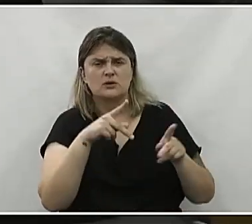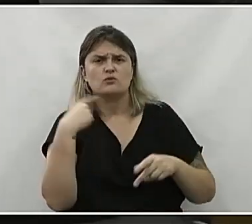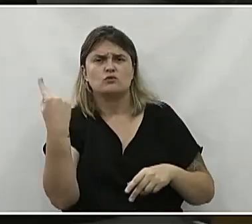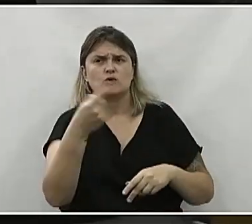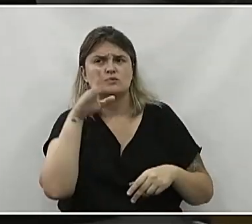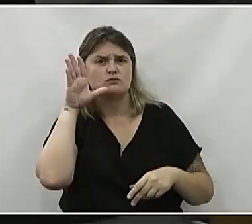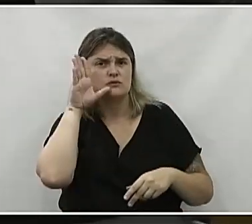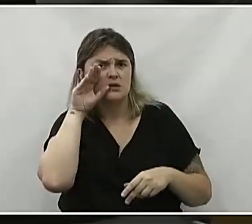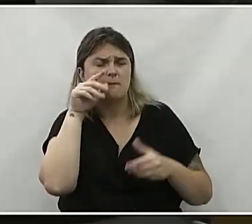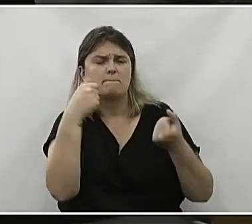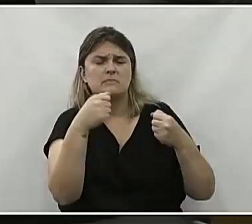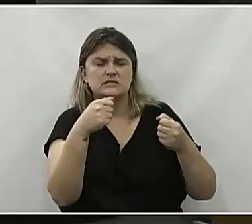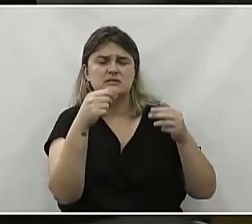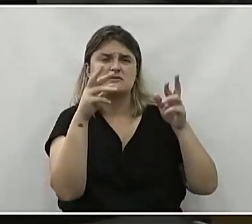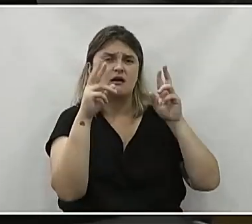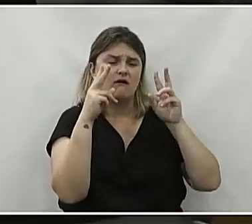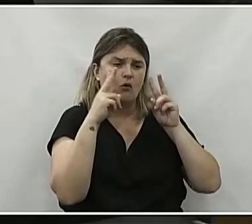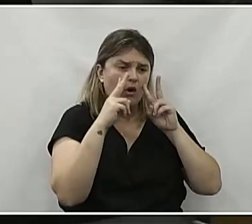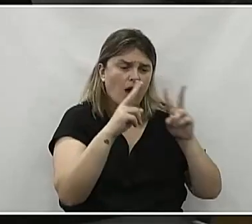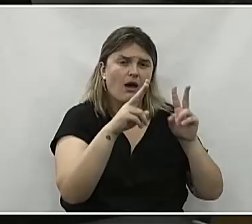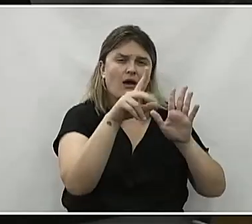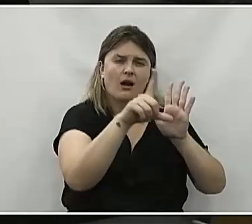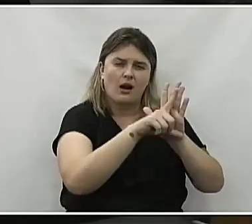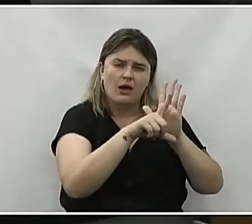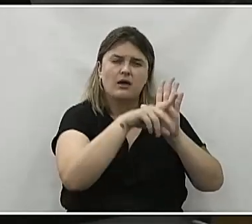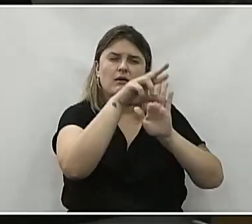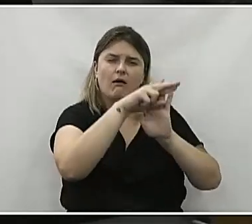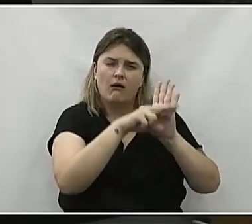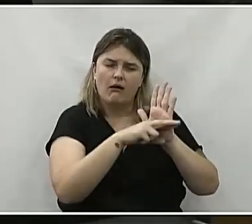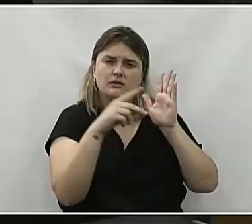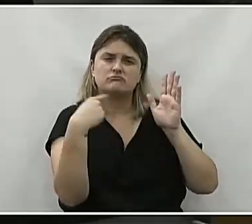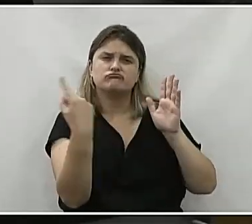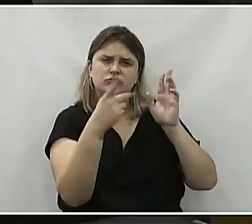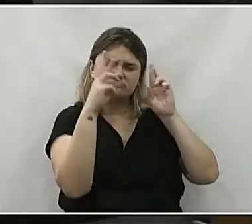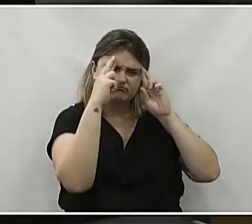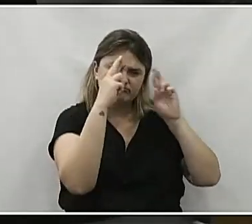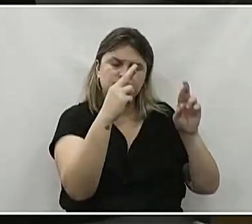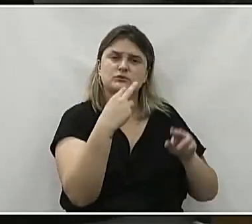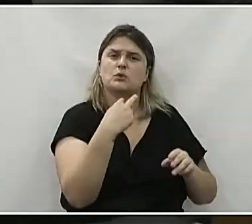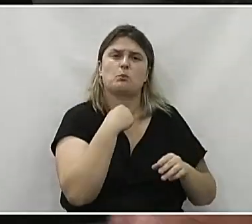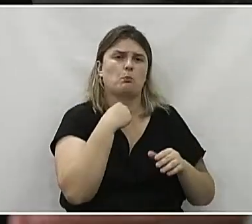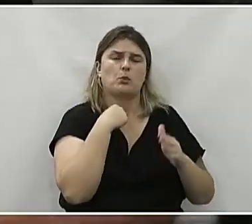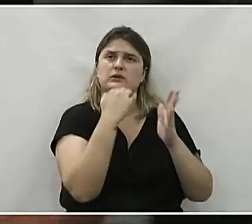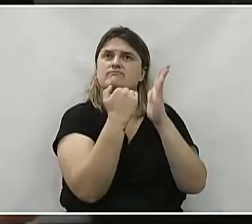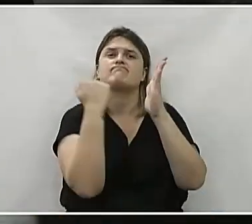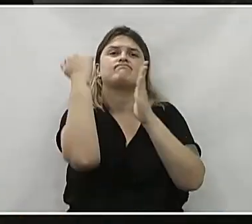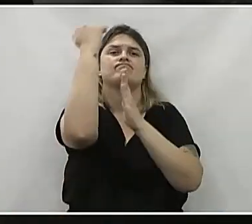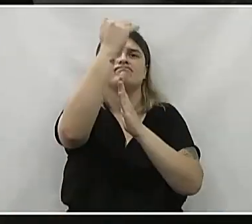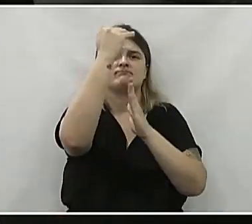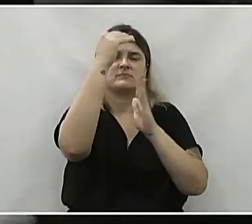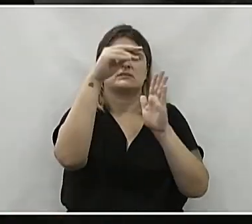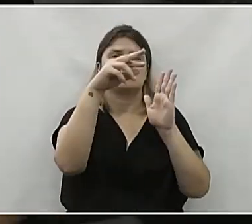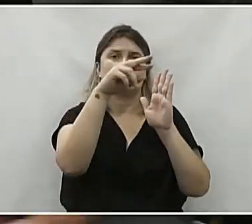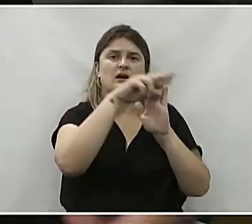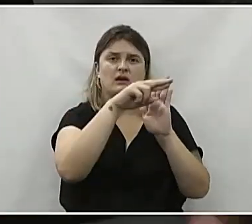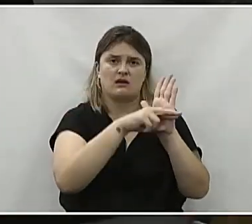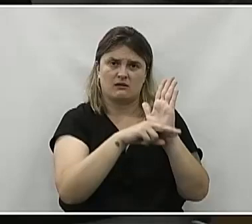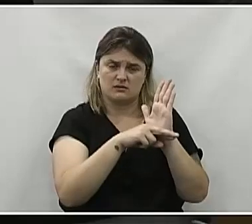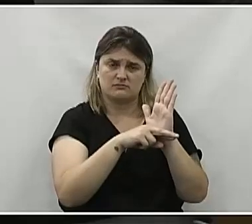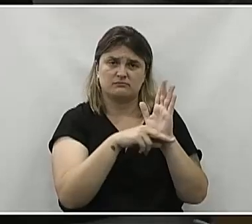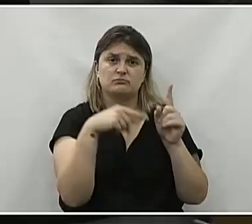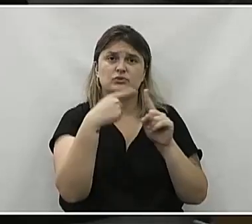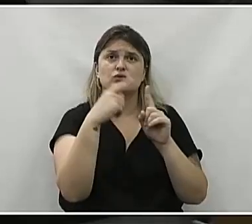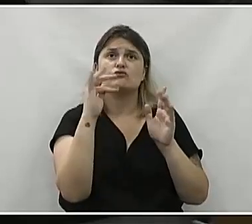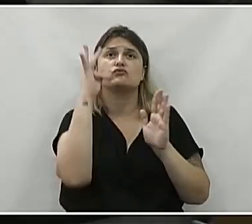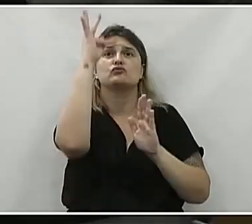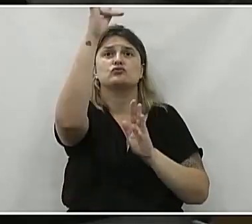entender que todos os trâmites legais foram feitos não pode se passar por cima de um trâmite legal porque